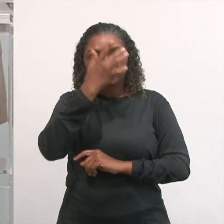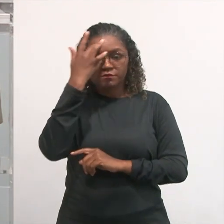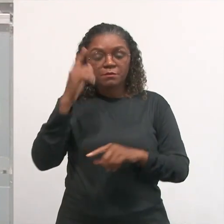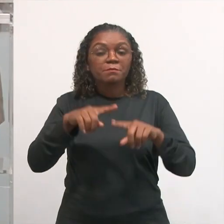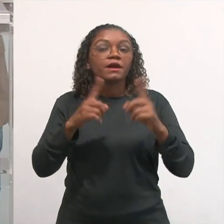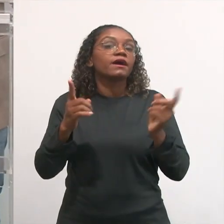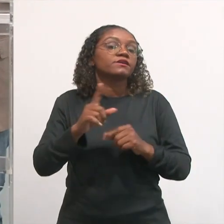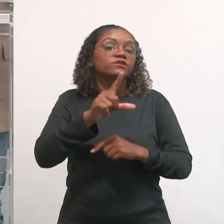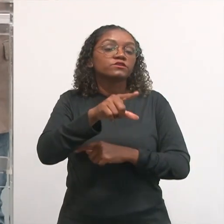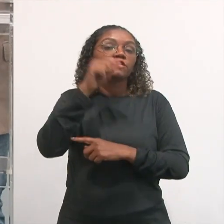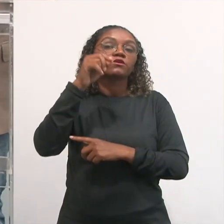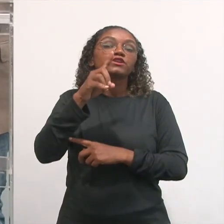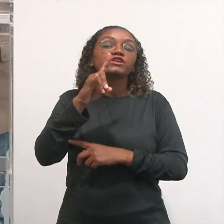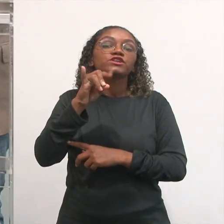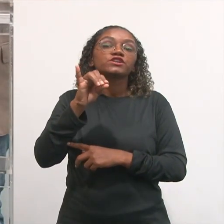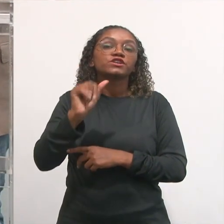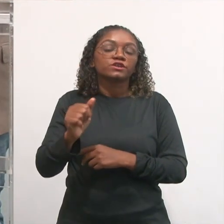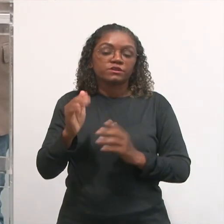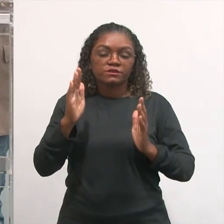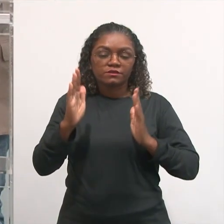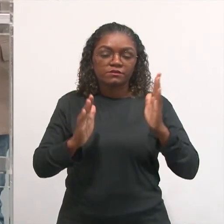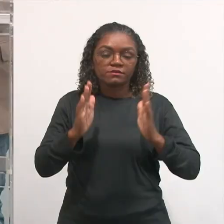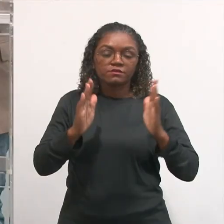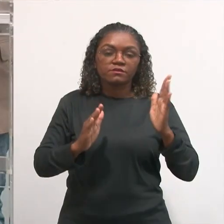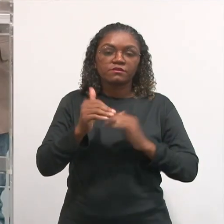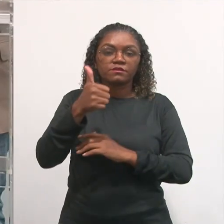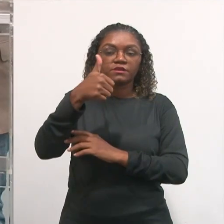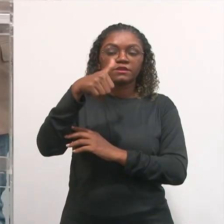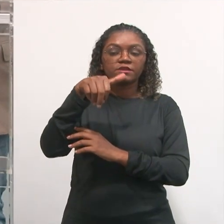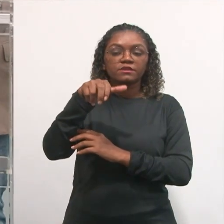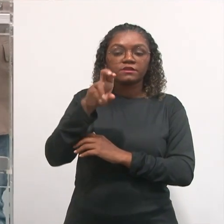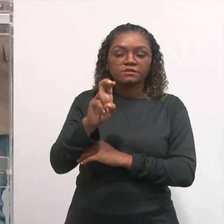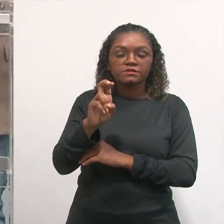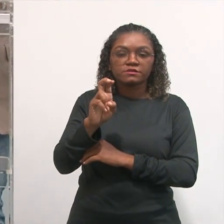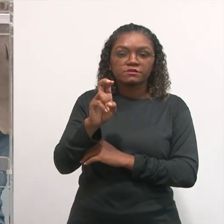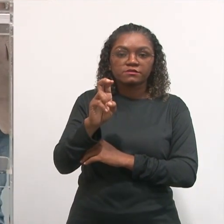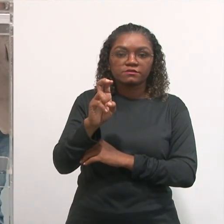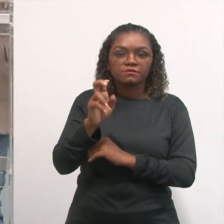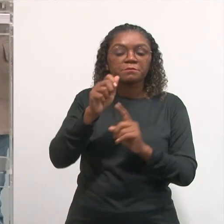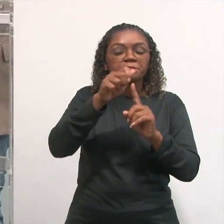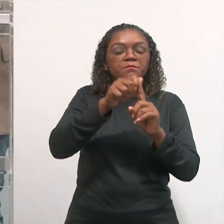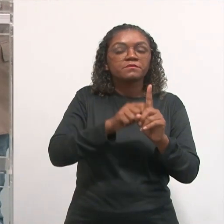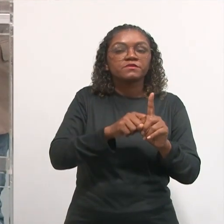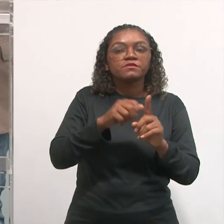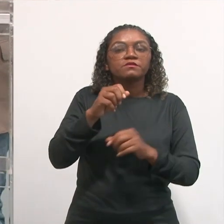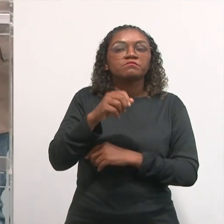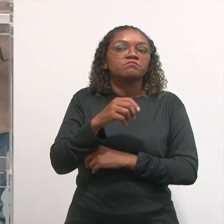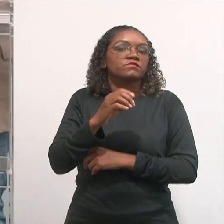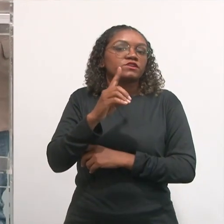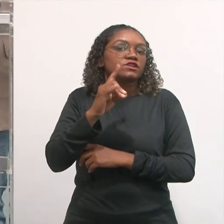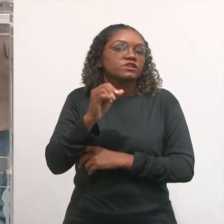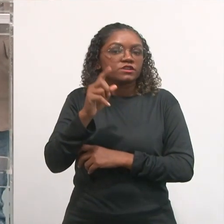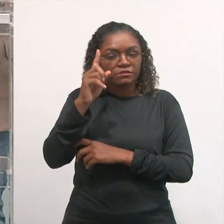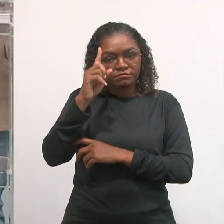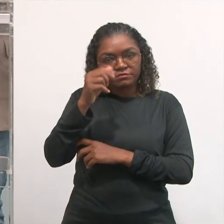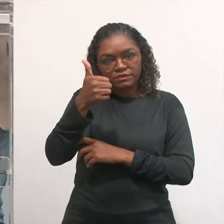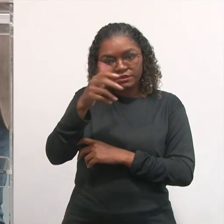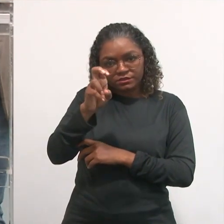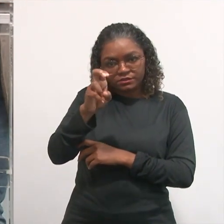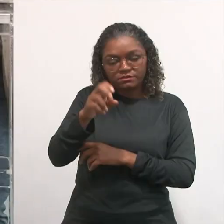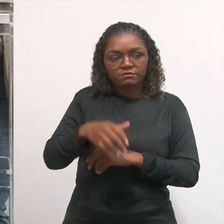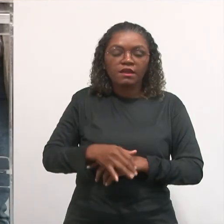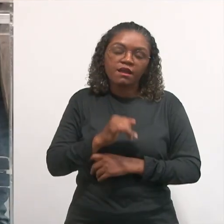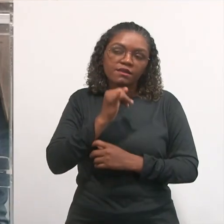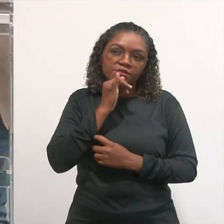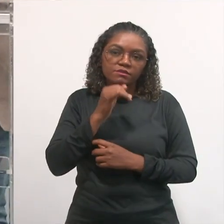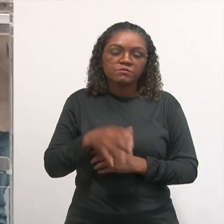dia 15. Por quê? Talvez dia 15 era o dia que tinha dia de vacinação, dia D da vacinação, e aí era